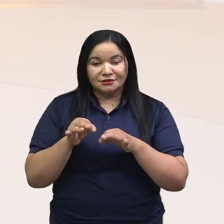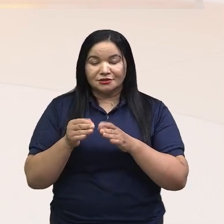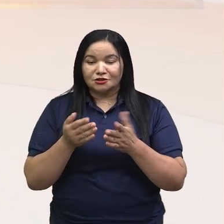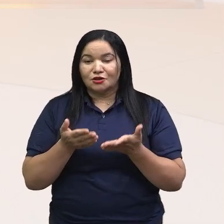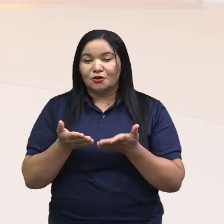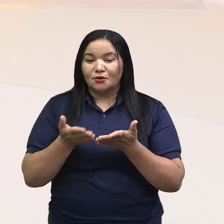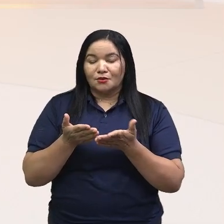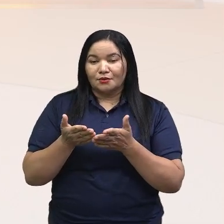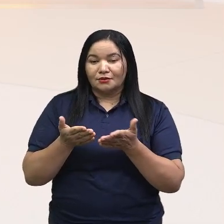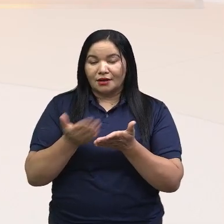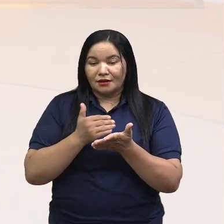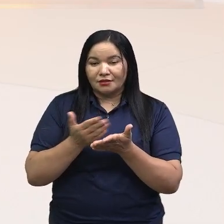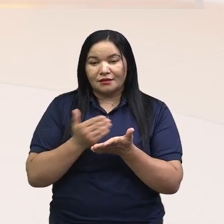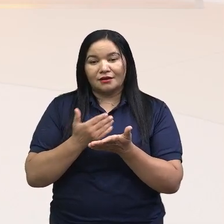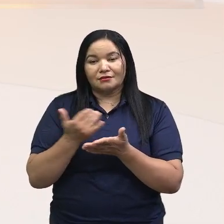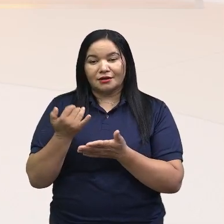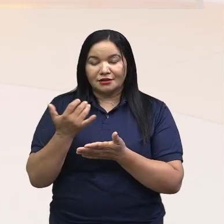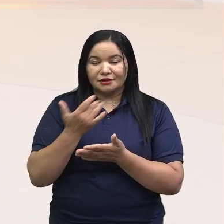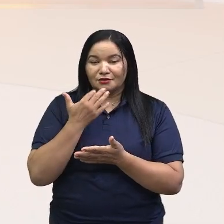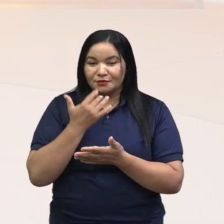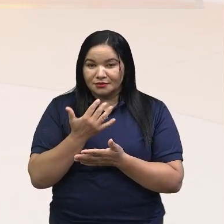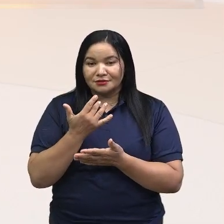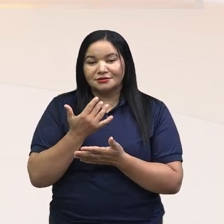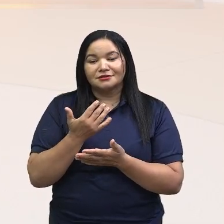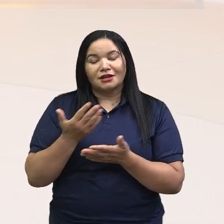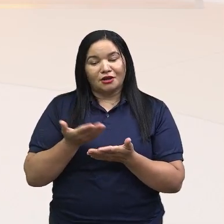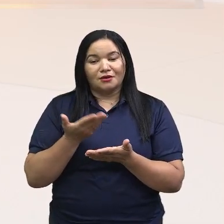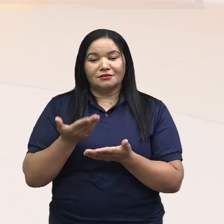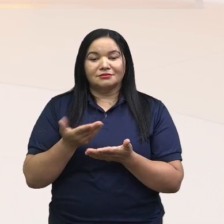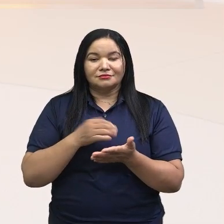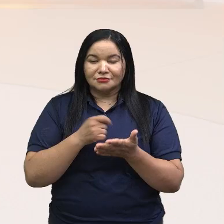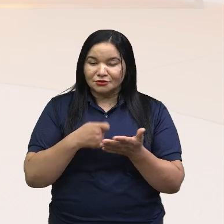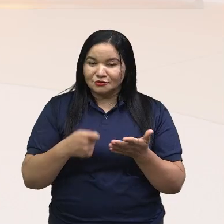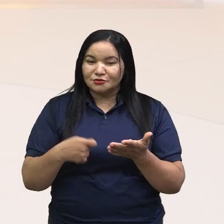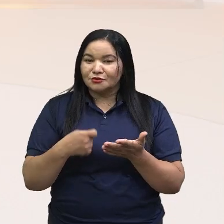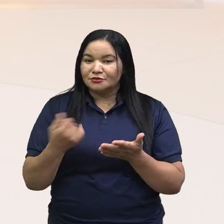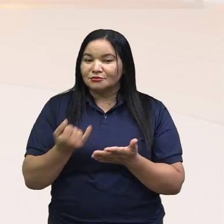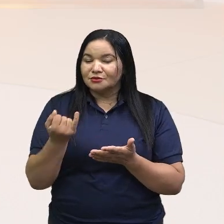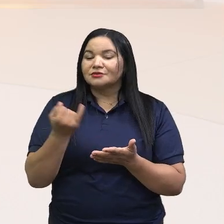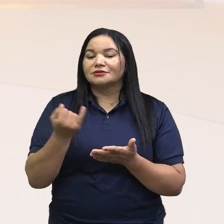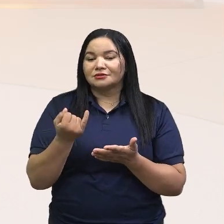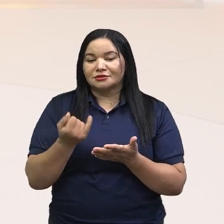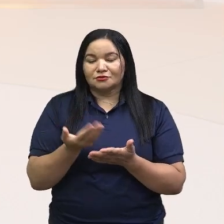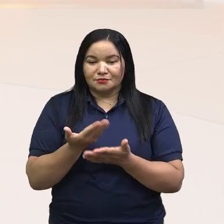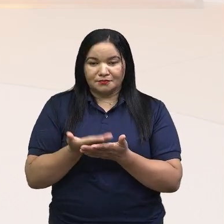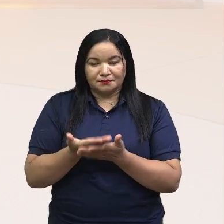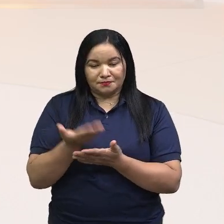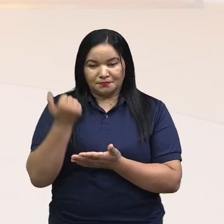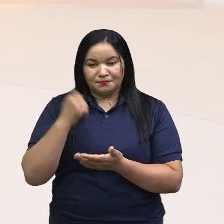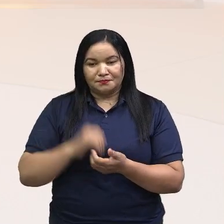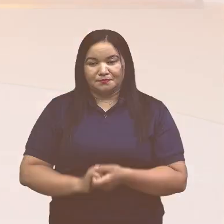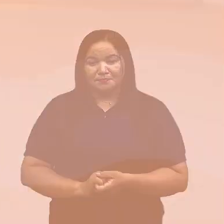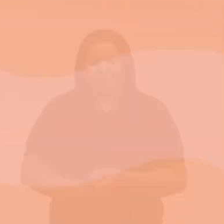organizar, separa aí teu caderno, tuas canetinhas coloridas, tome nota dos pontos importantes. Vamos à aula.